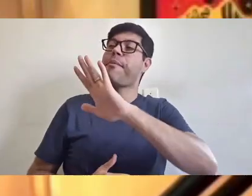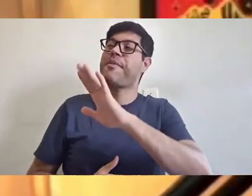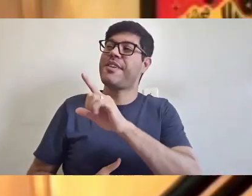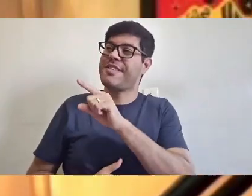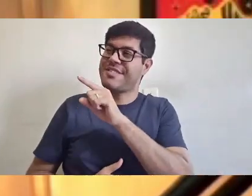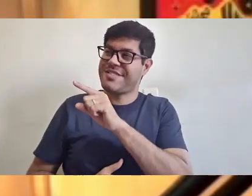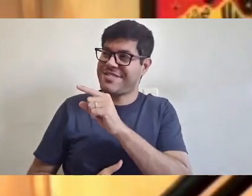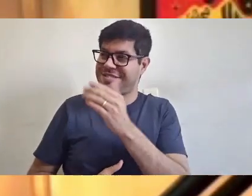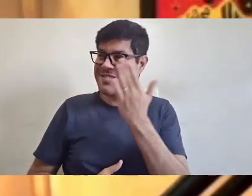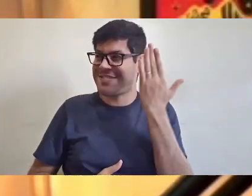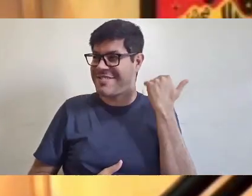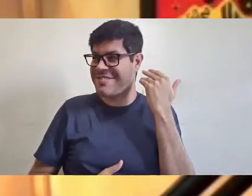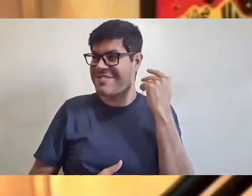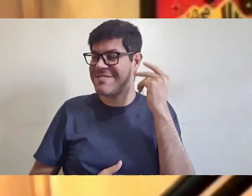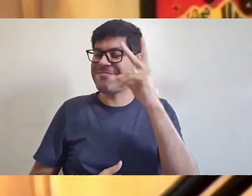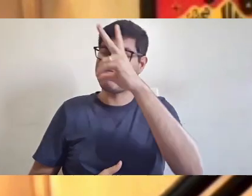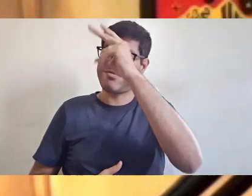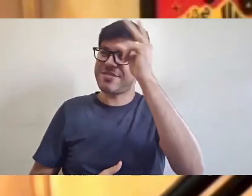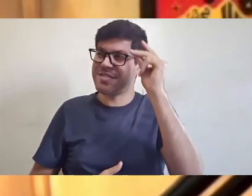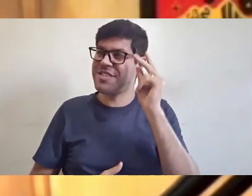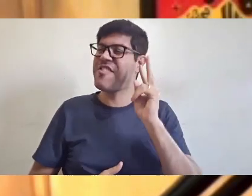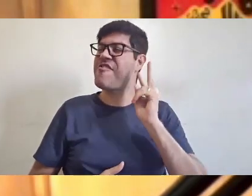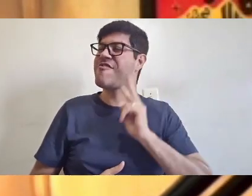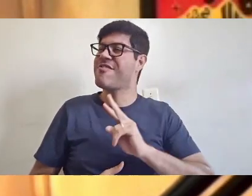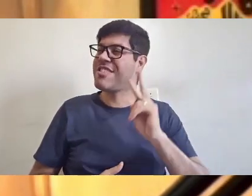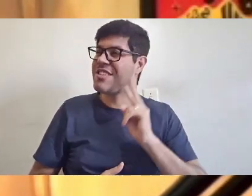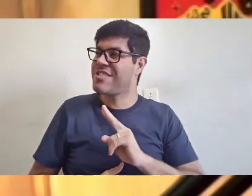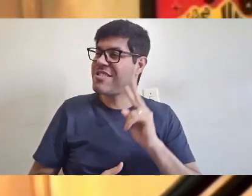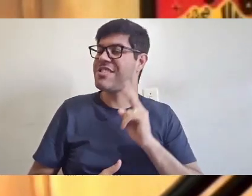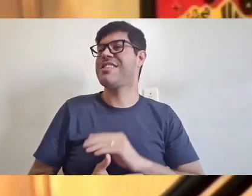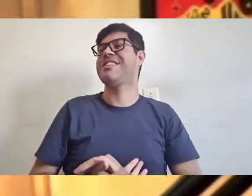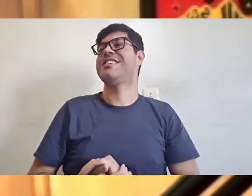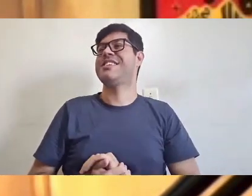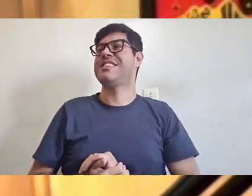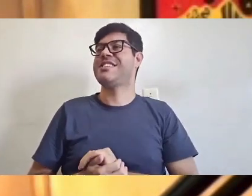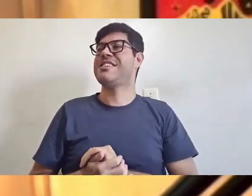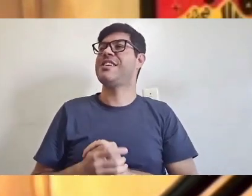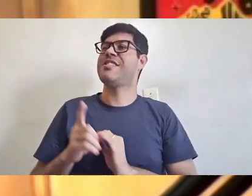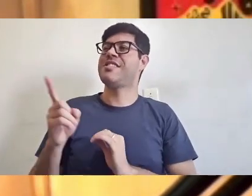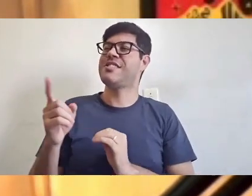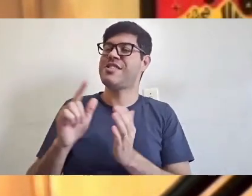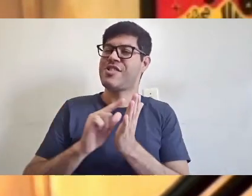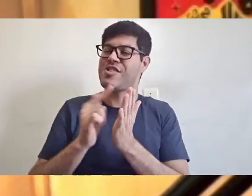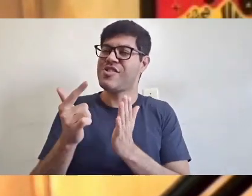Eliseu Sobrinho, prefeito de Araras, foi prefeito, foi vereador,